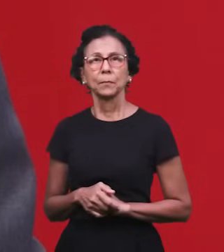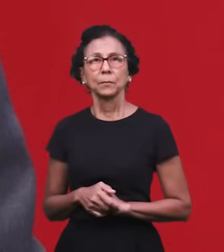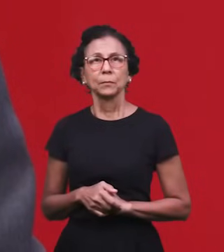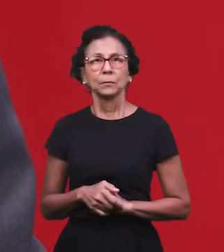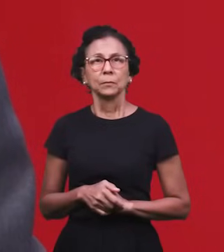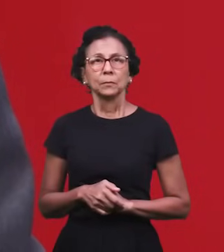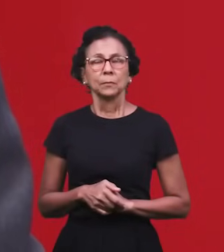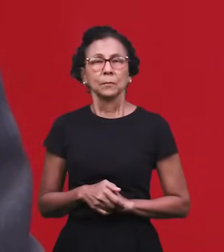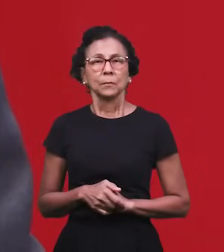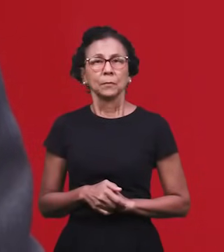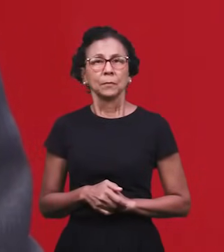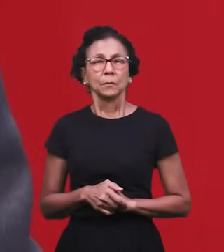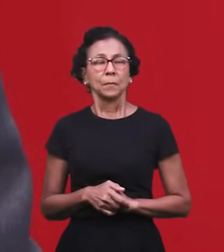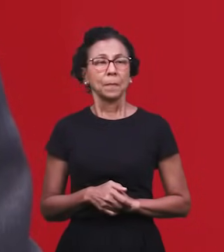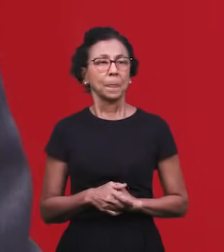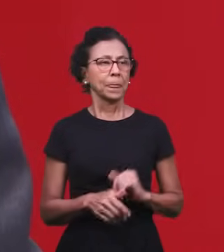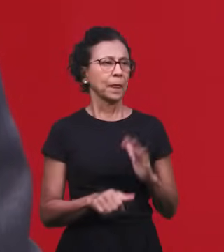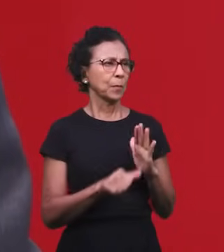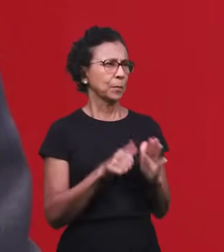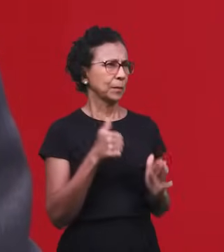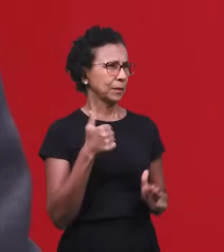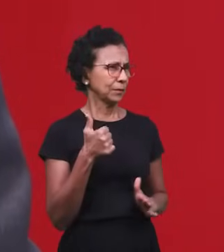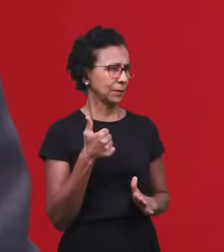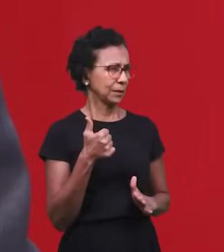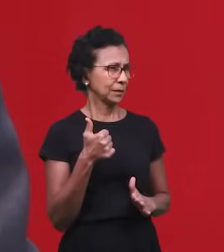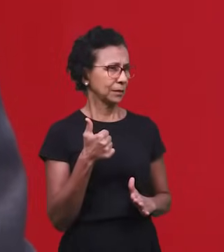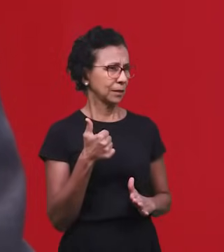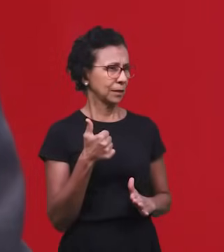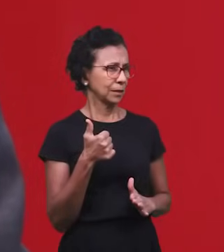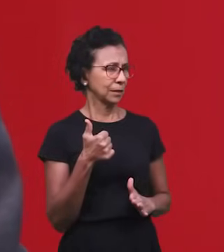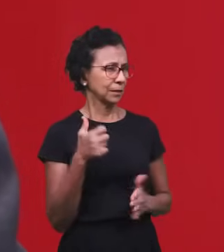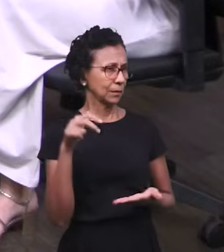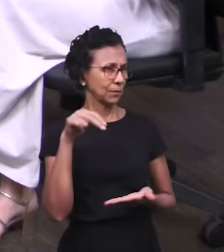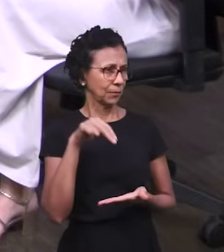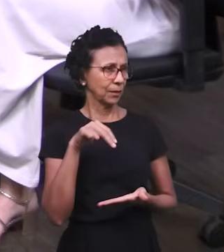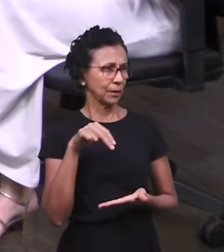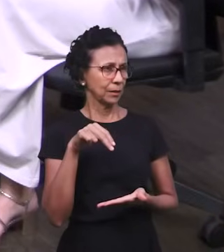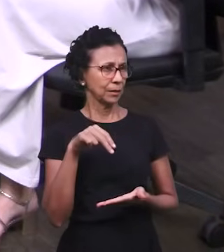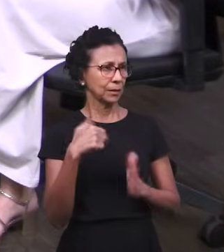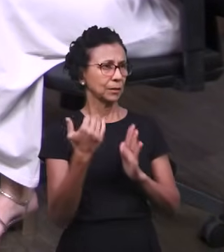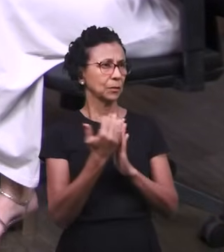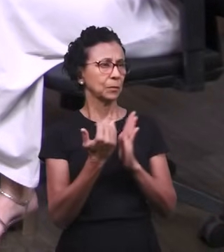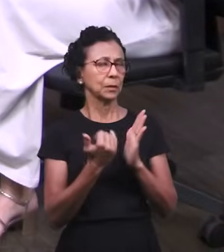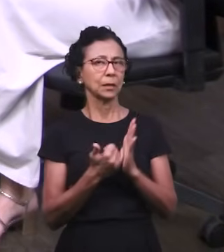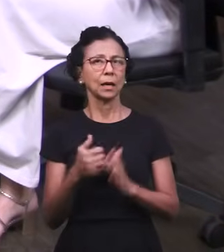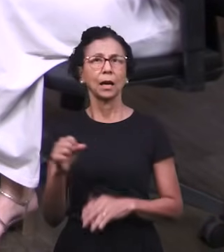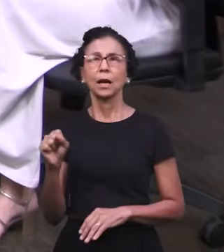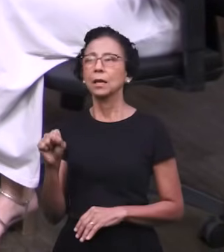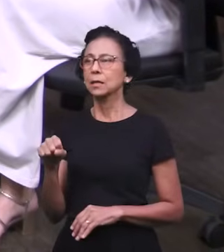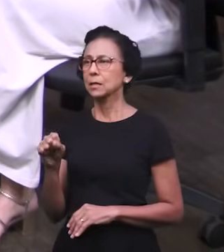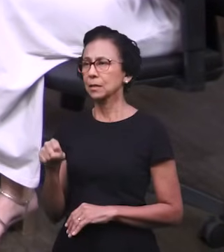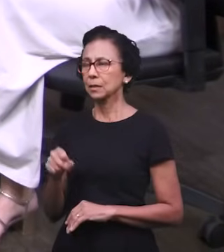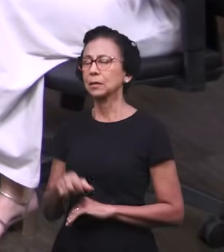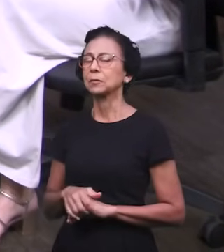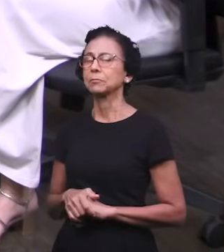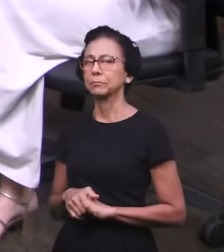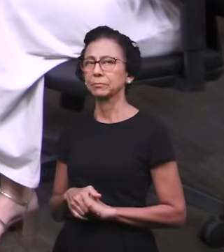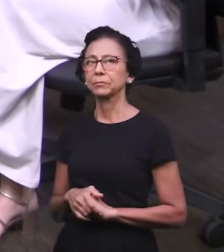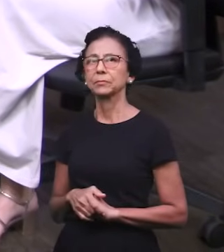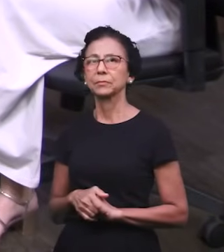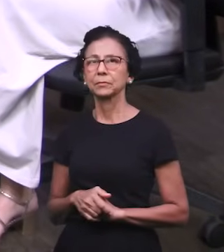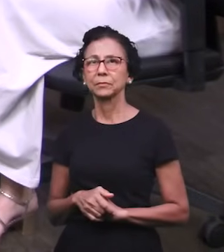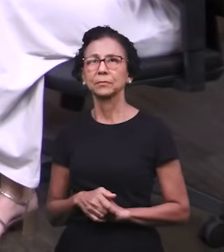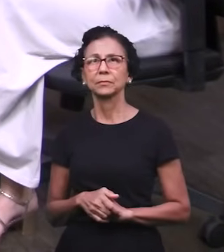no programa Nos Dias da Minha Mocidade. Amém. Uma grande alegria. Paz do Senhor, aqui, querido, Paz seja do Senhor. bem-vindo. Pastor Fernando Almeida,